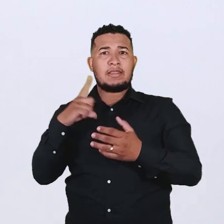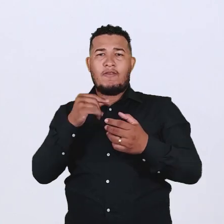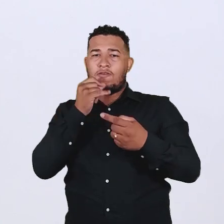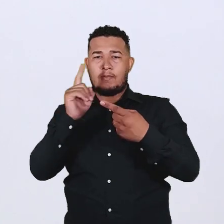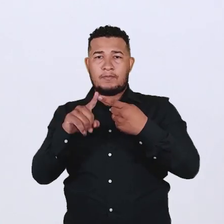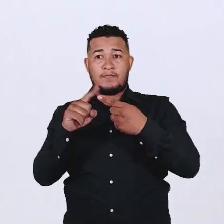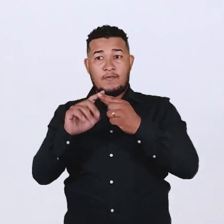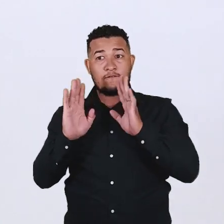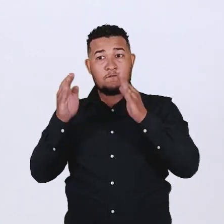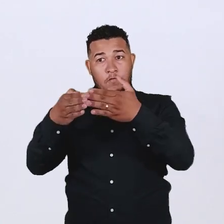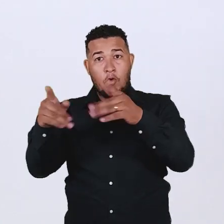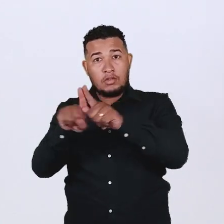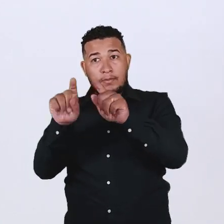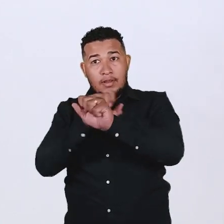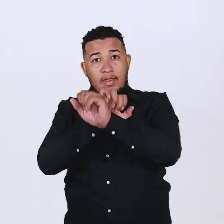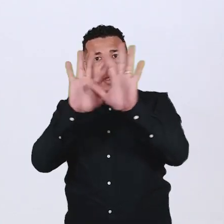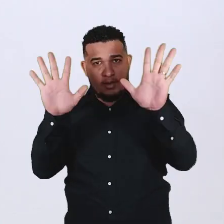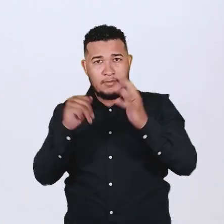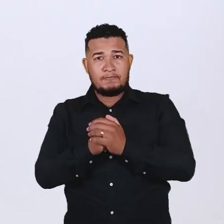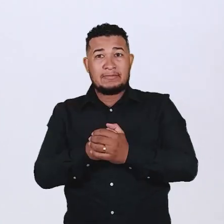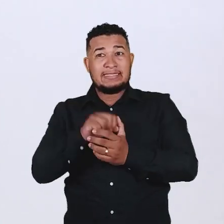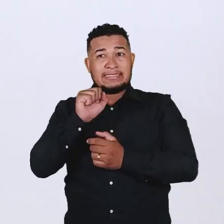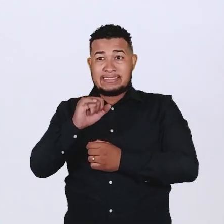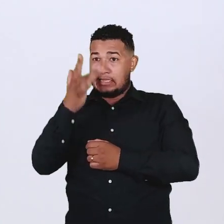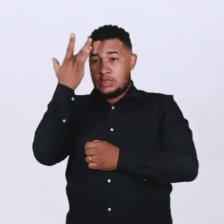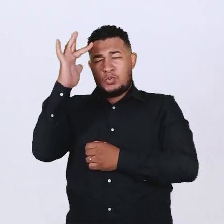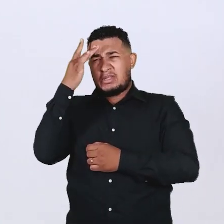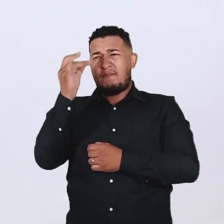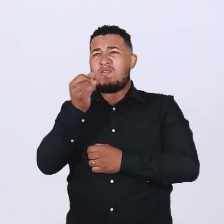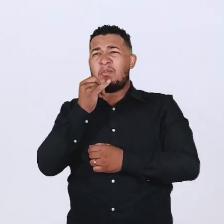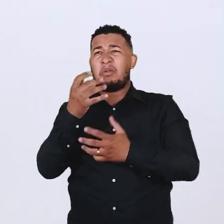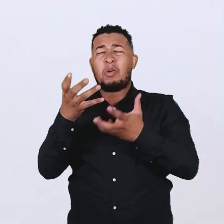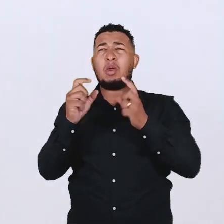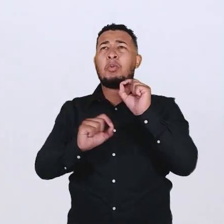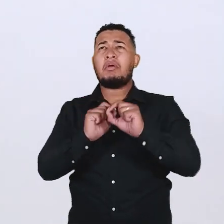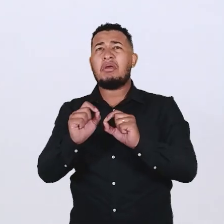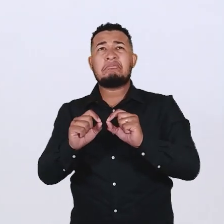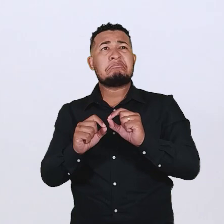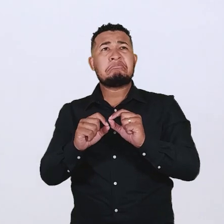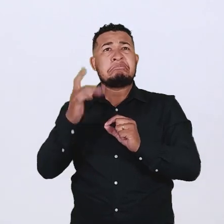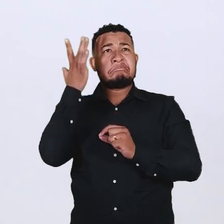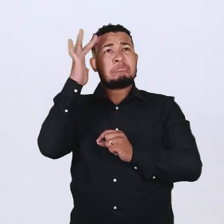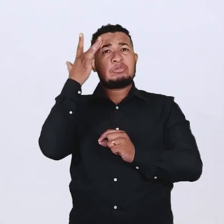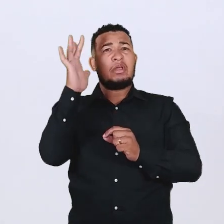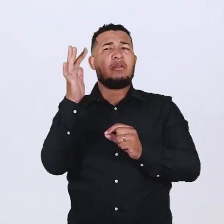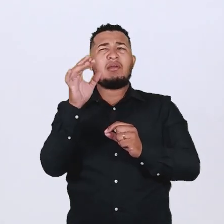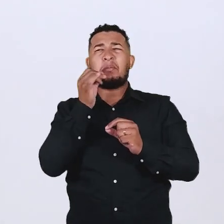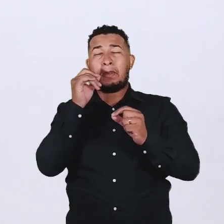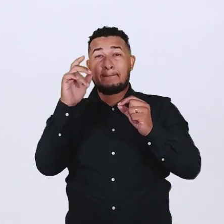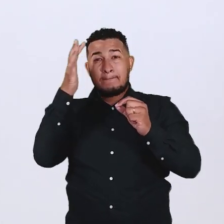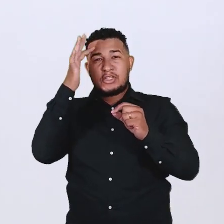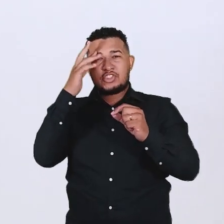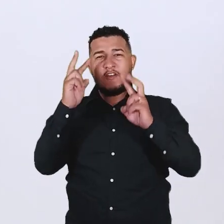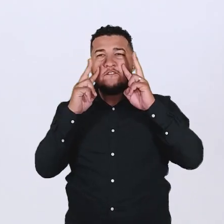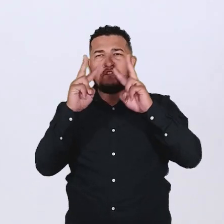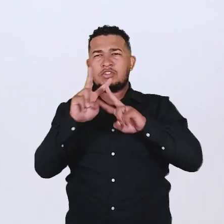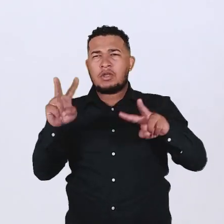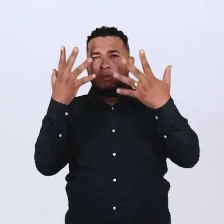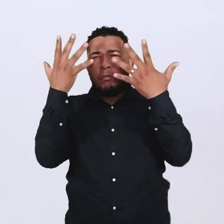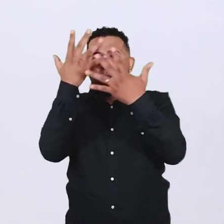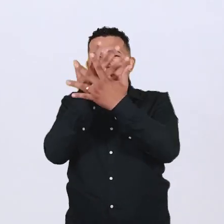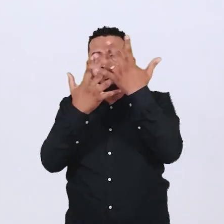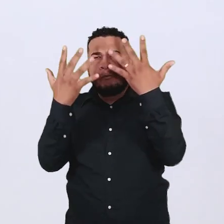o ponto 1, foco e clareza, se você não entende, se você não sabe o que você quer, você imagina como é uma visão